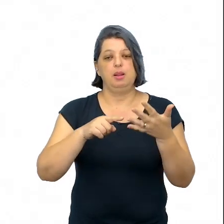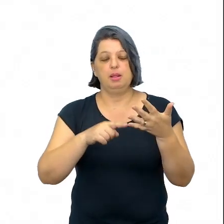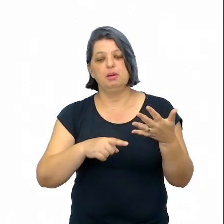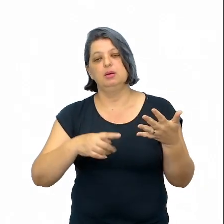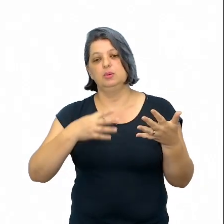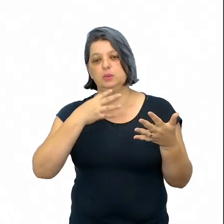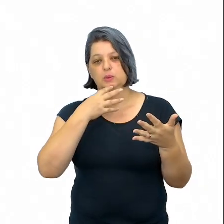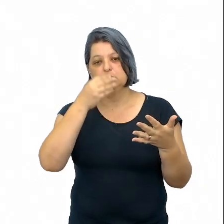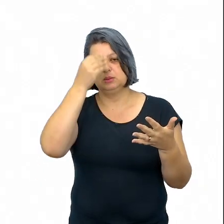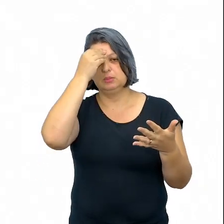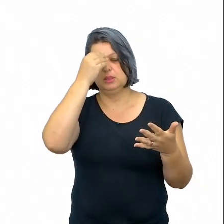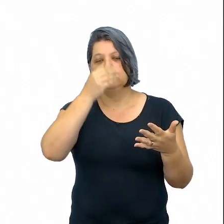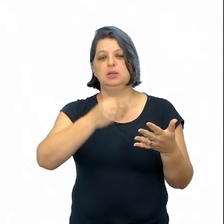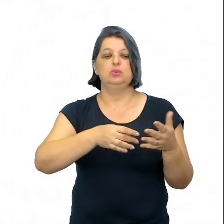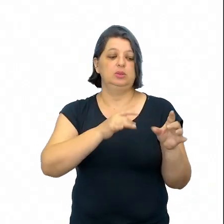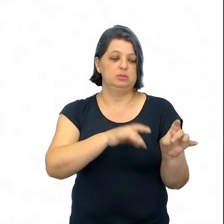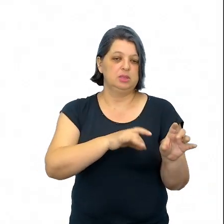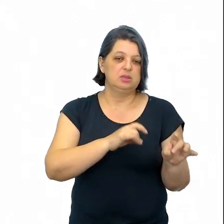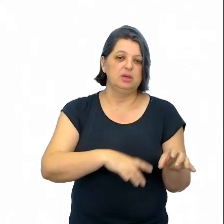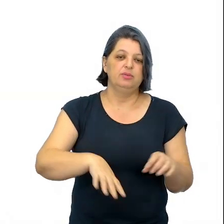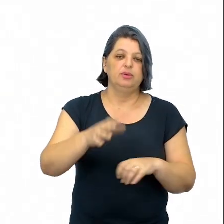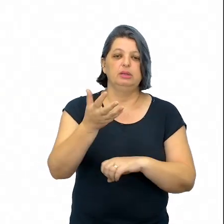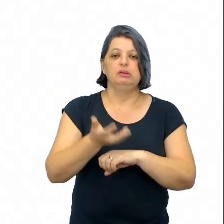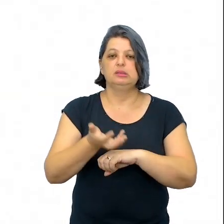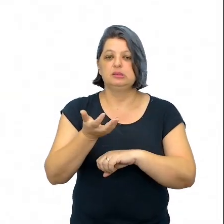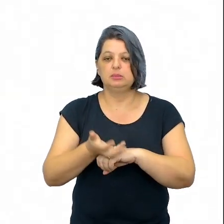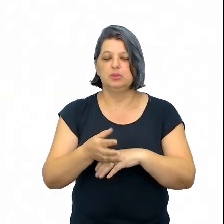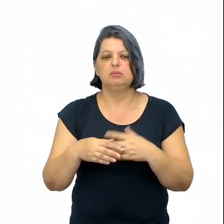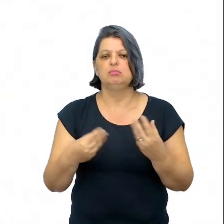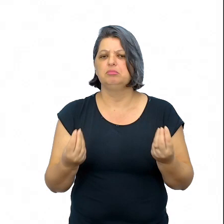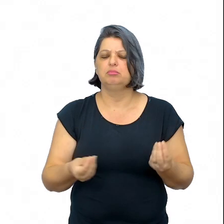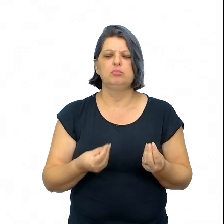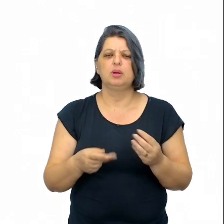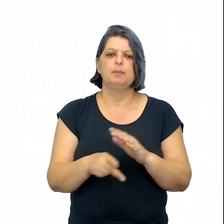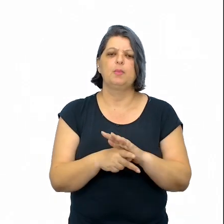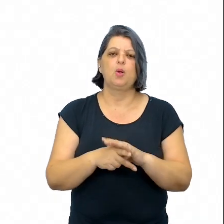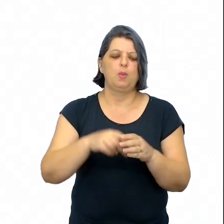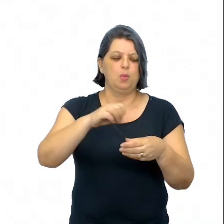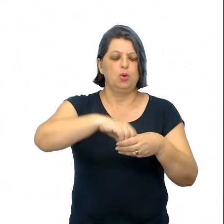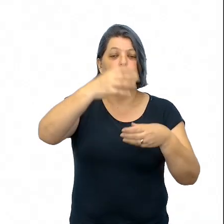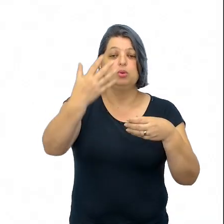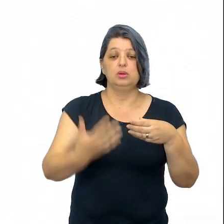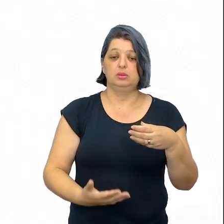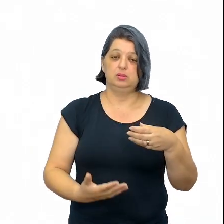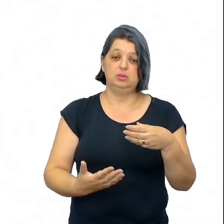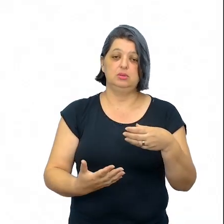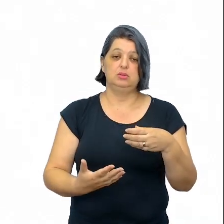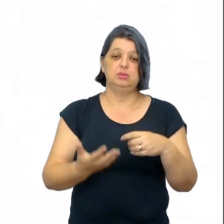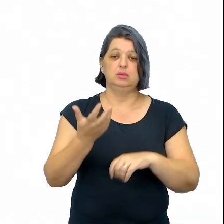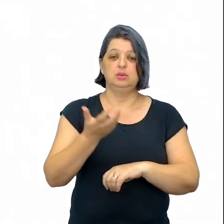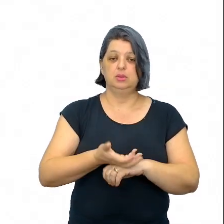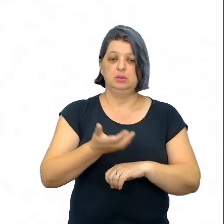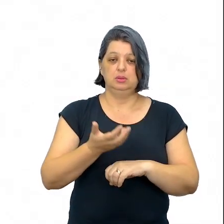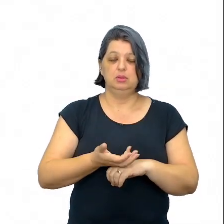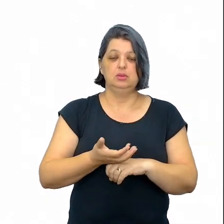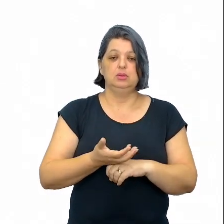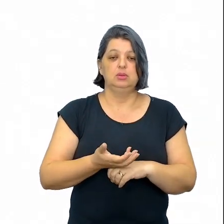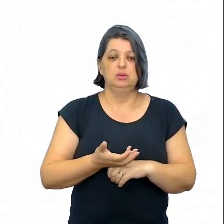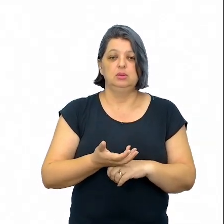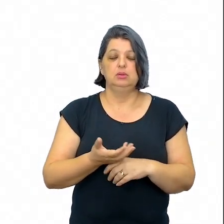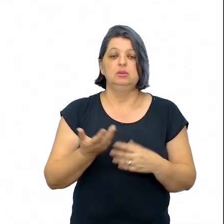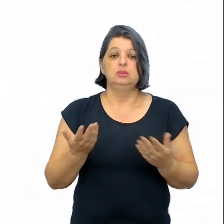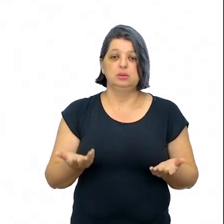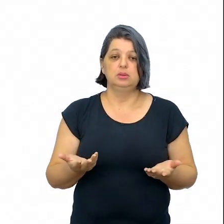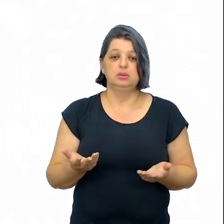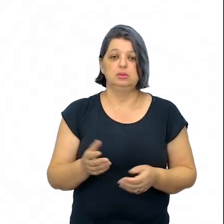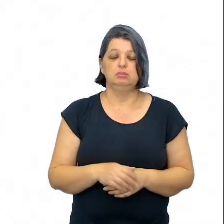específicos. Conhecimento do conteúdo da disciplina. Então, como eu falo, o que é o conteúdo, o conhecimento do conteúdo da disciplina? É